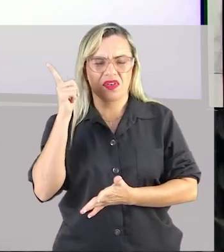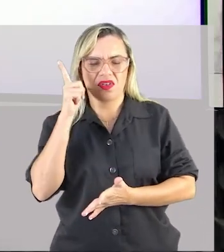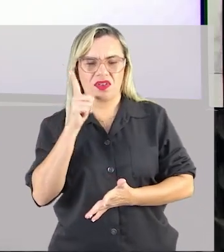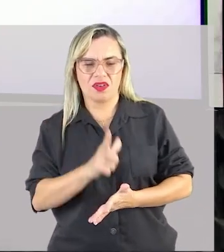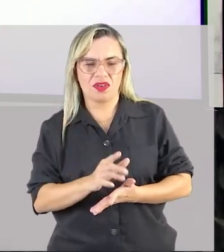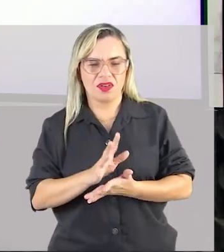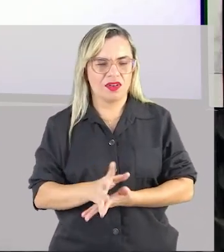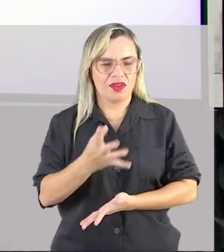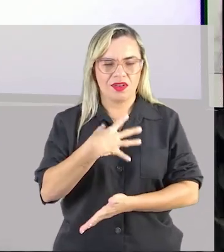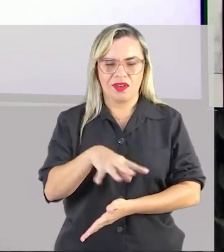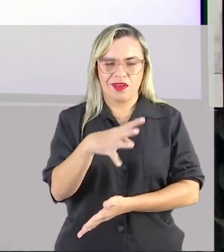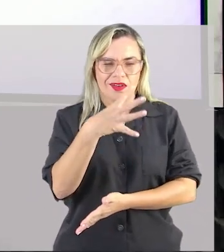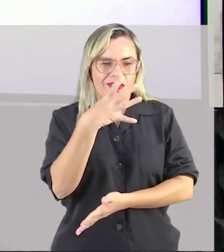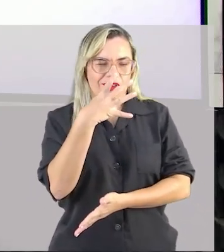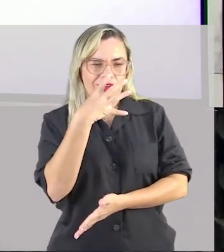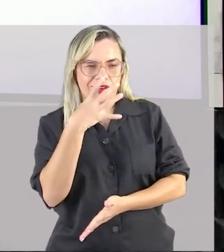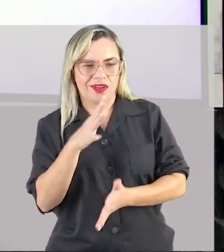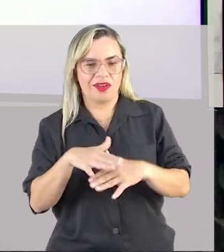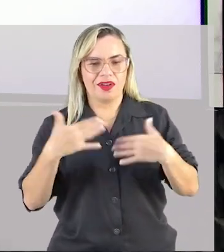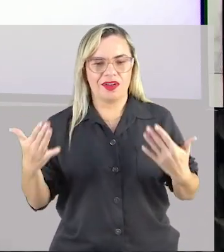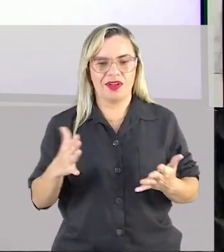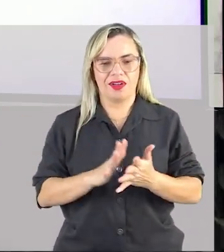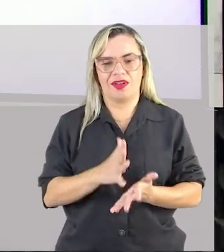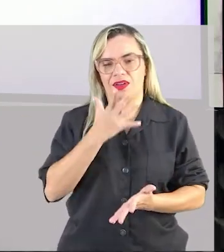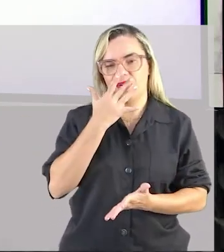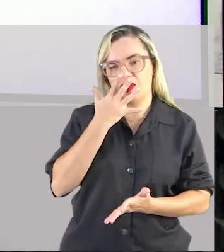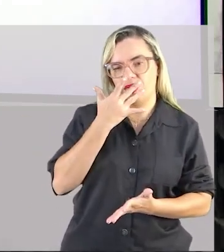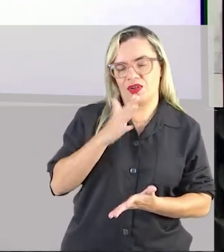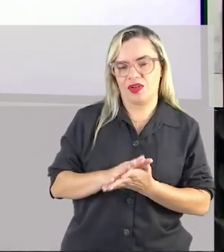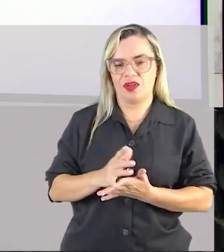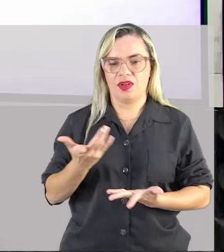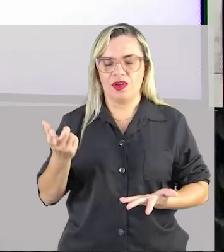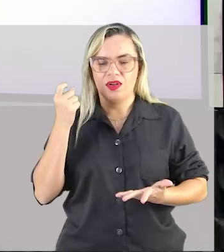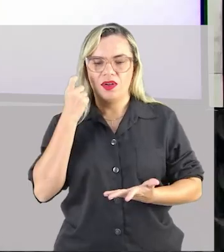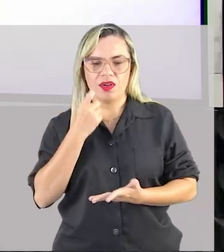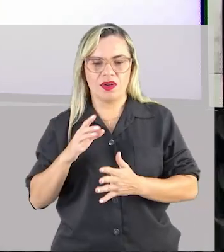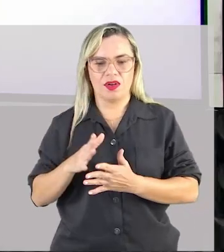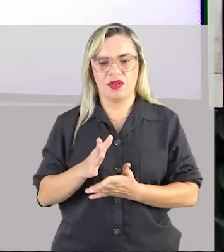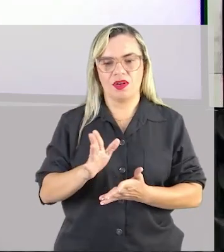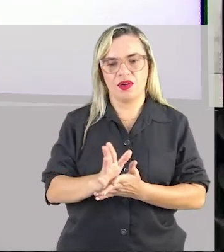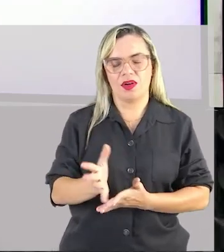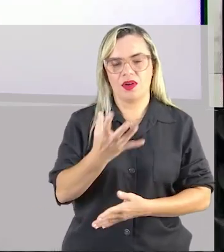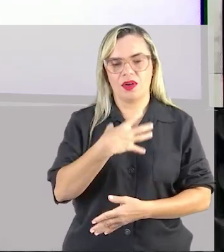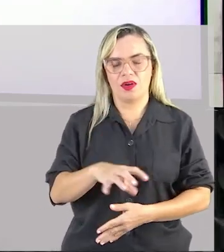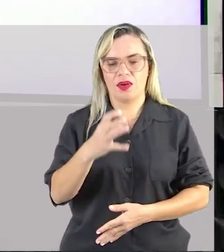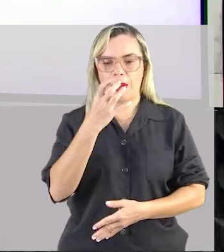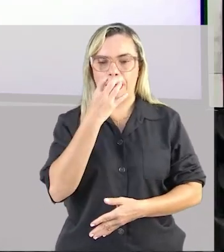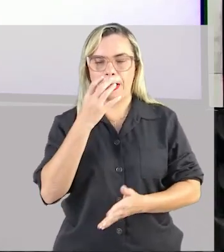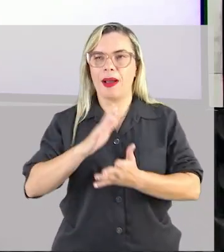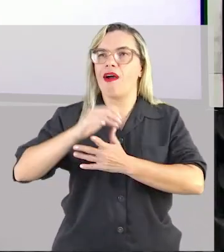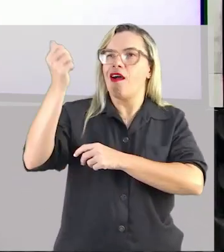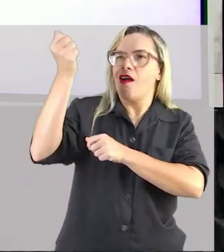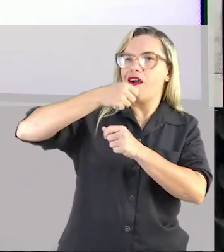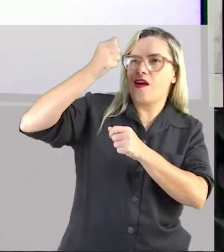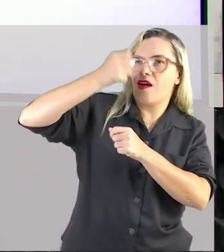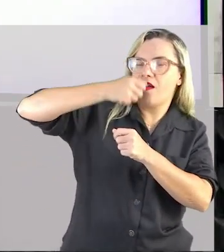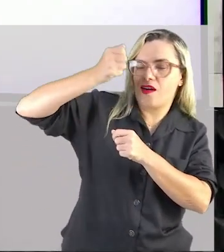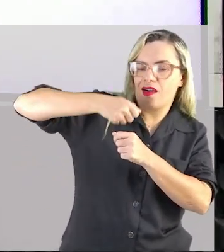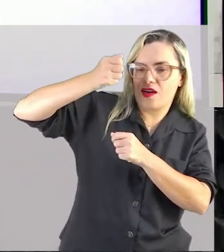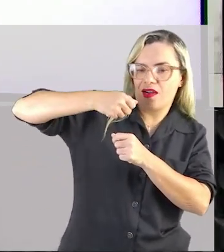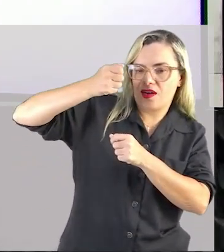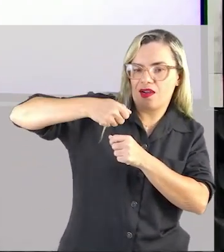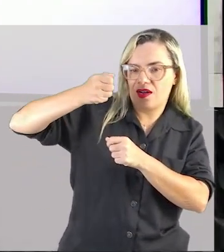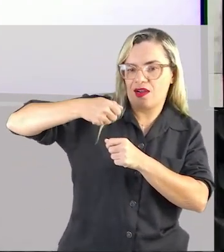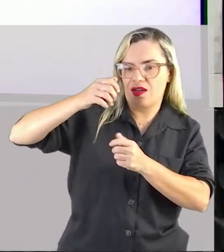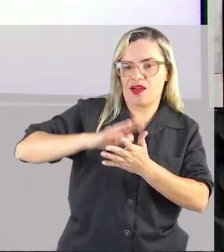Que ninguém mais que ele, né, consegue apreciar. Cores, peixes, perros, ó, cachorros, pipas, né?